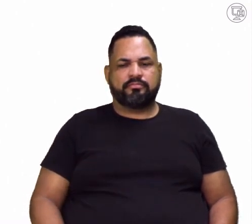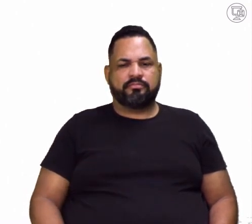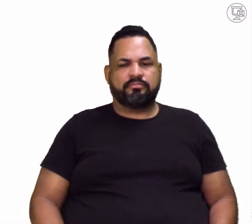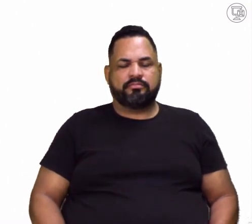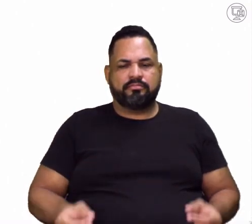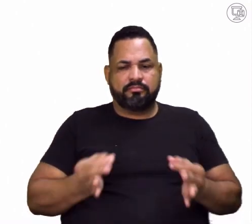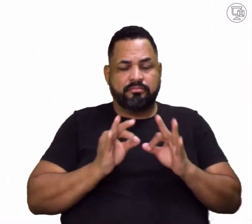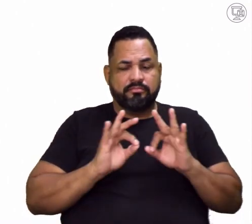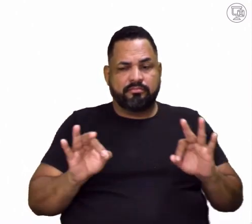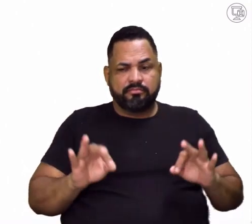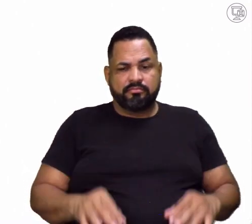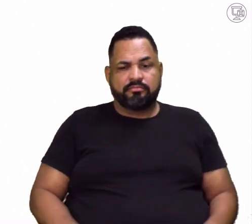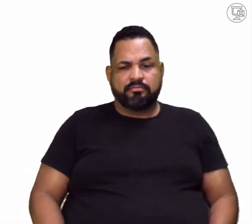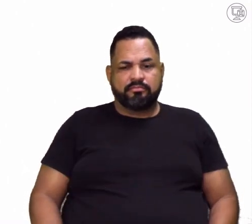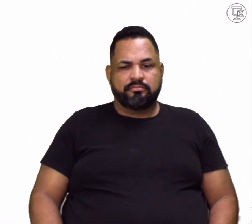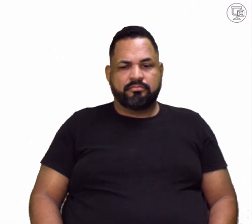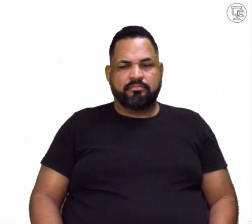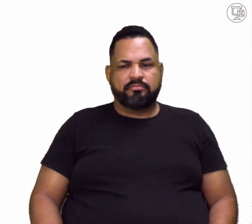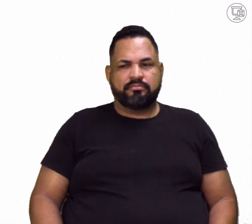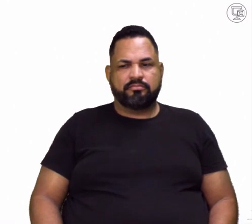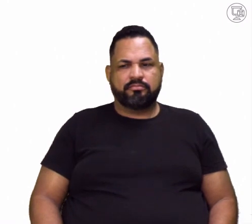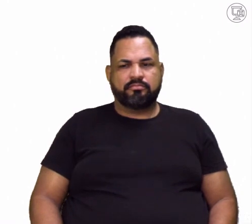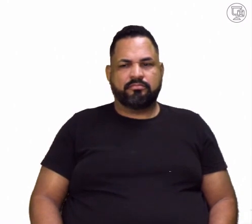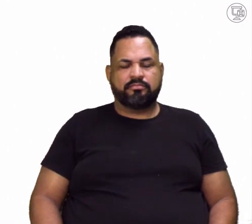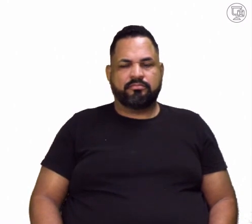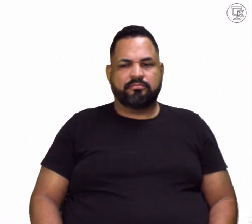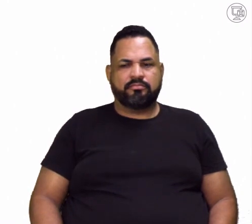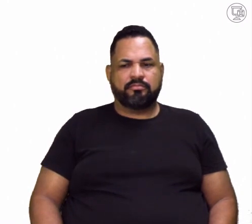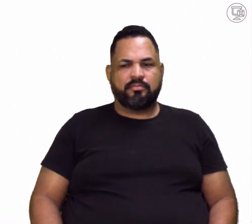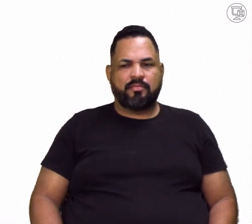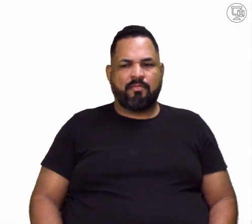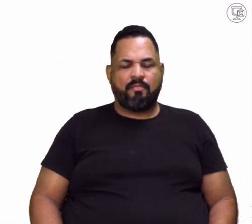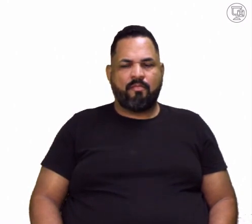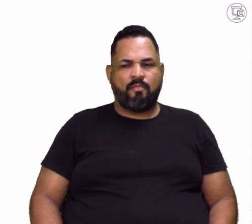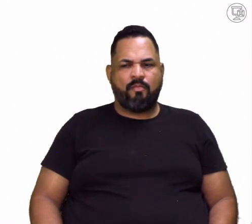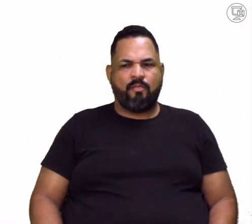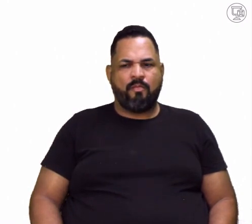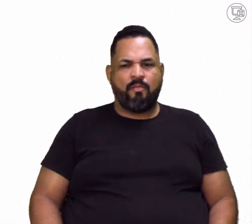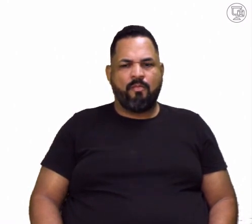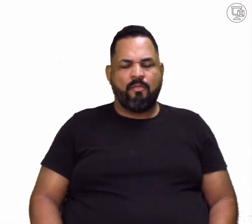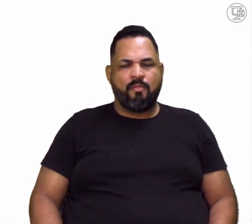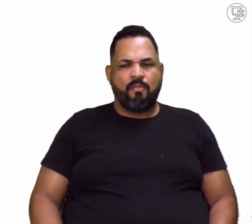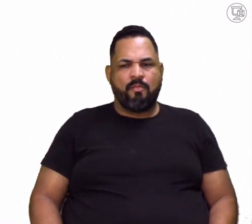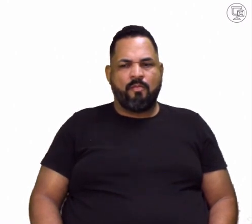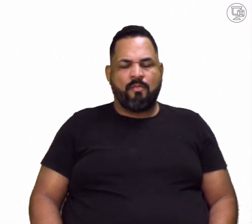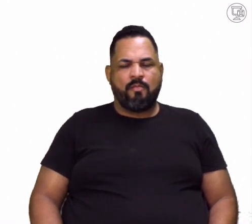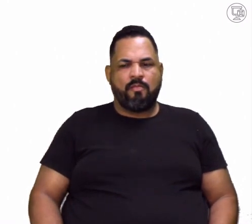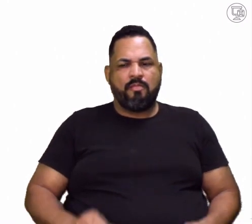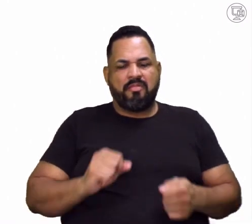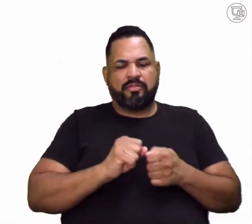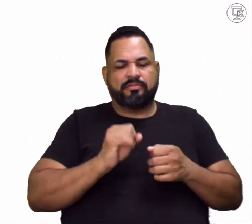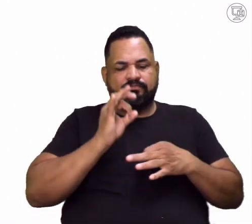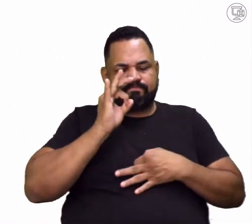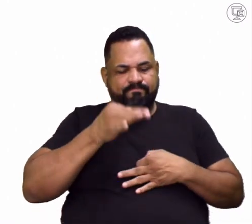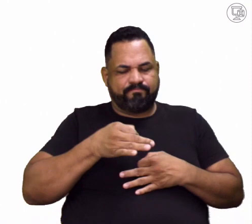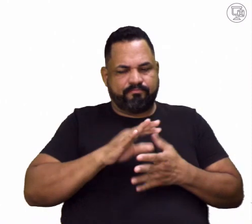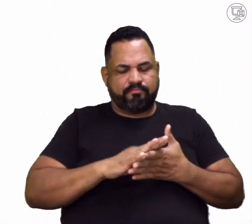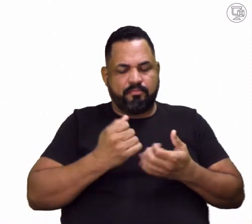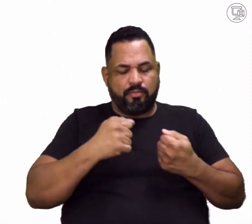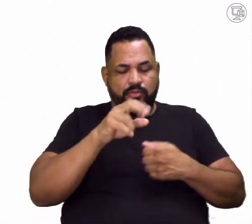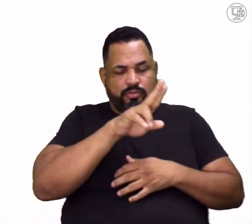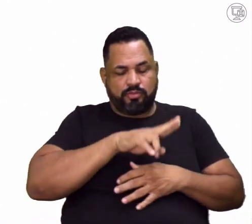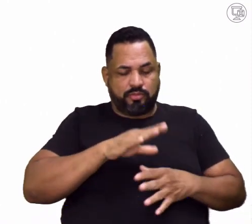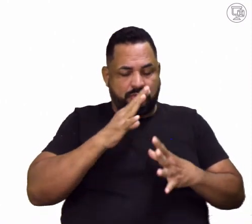simples né olhamos aí direitinho bom mais uma questão fiscal Cleiton simples só fazer direitinho pode usar